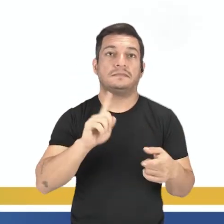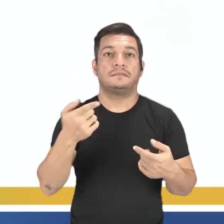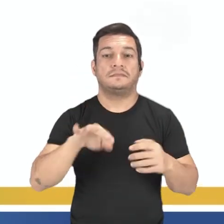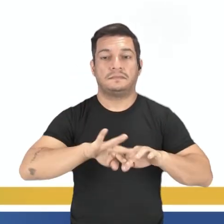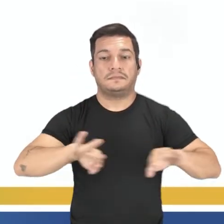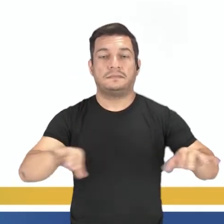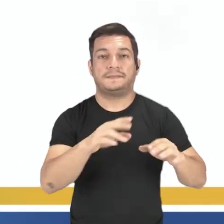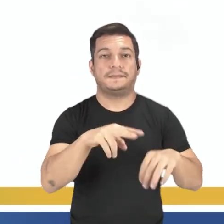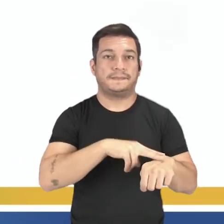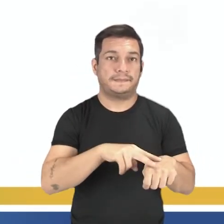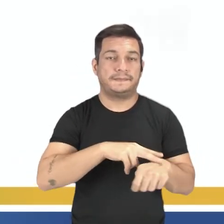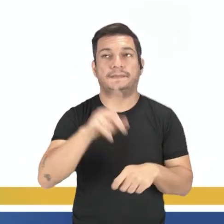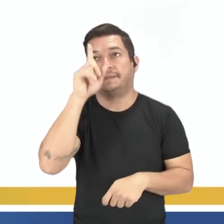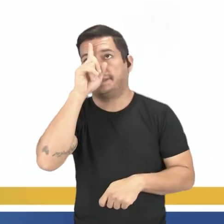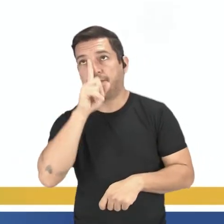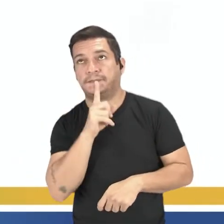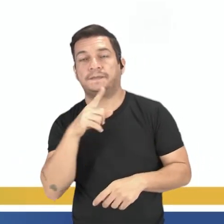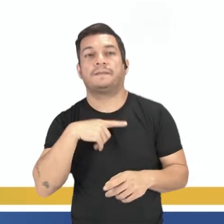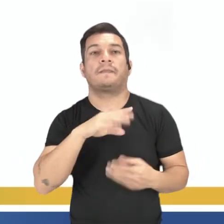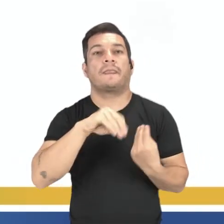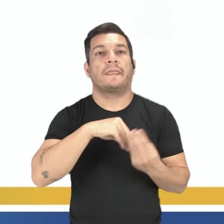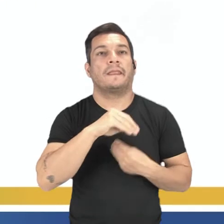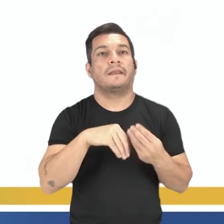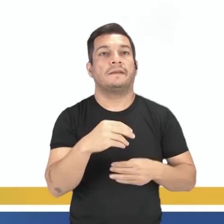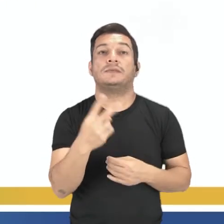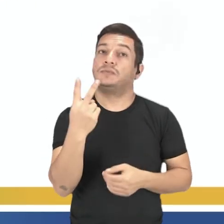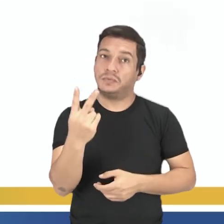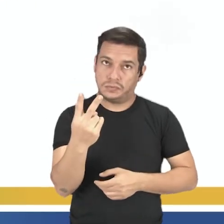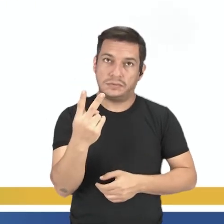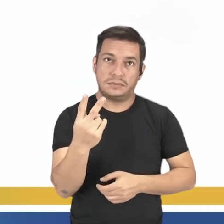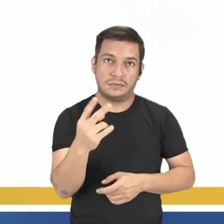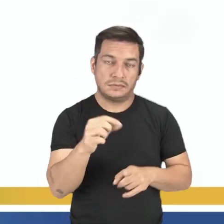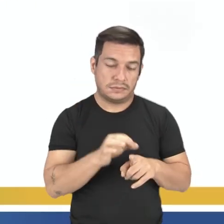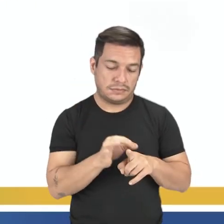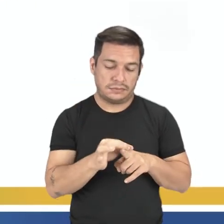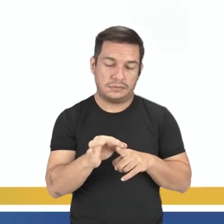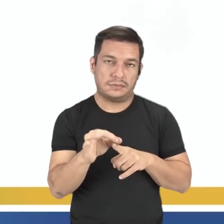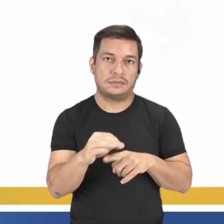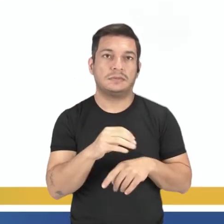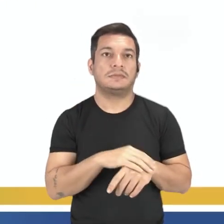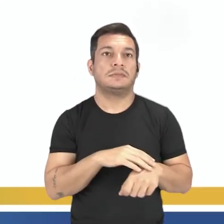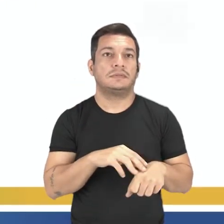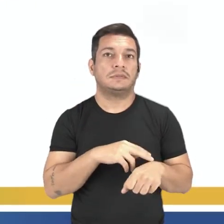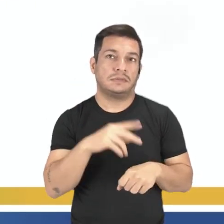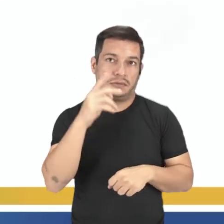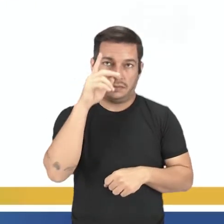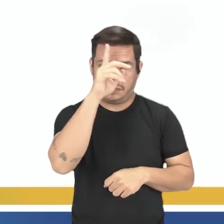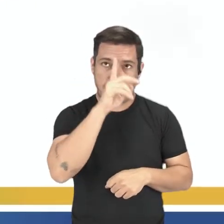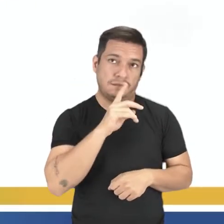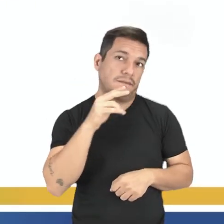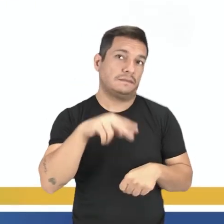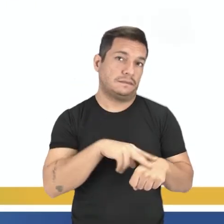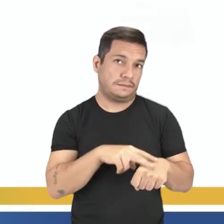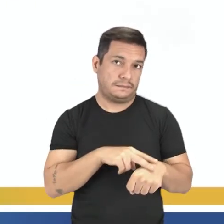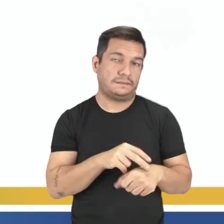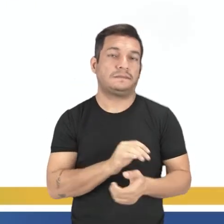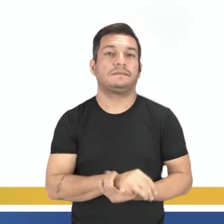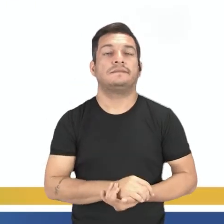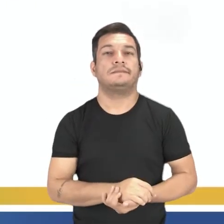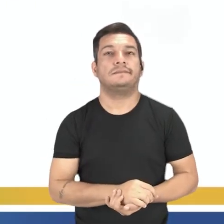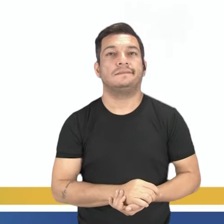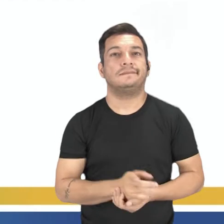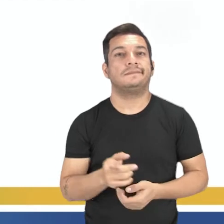tudo verde, tudo amarelo, ele cruzou esses dois indivíduos, essas duas espécies de ervilha, toda amarela e toda verde.